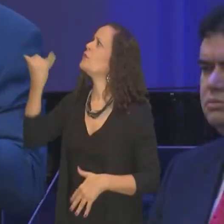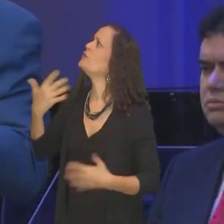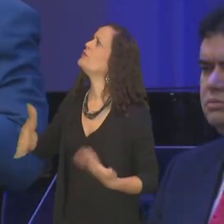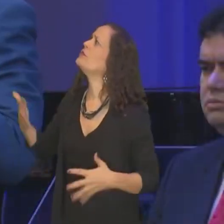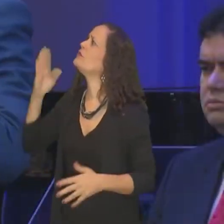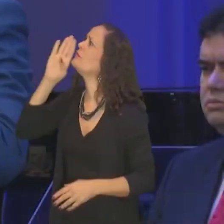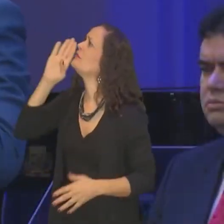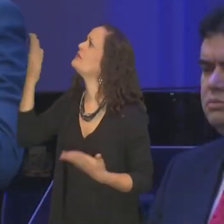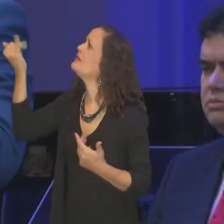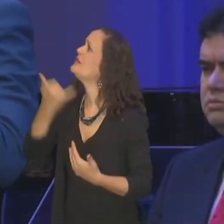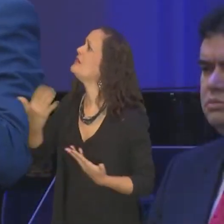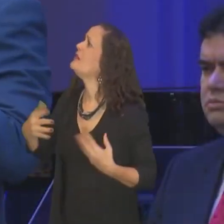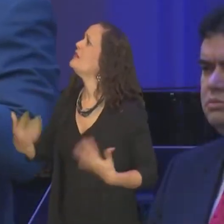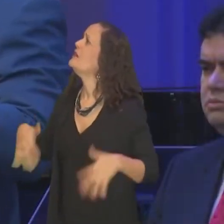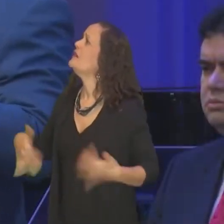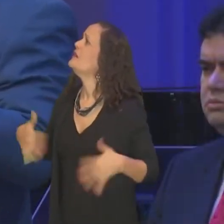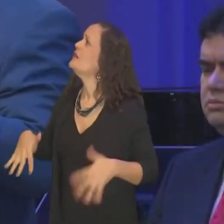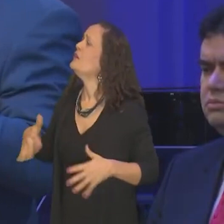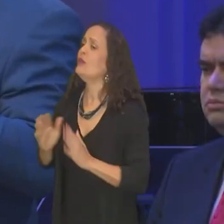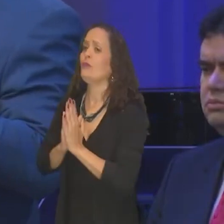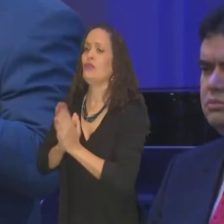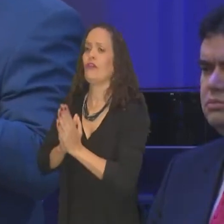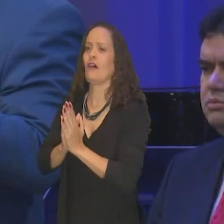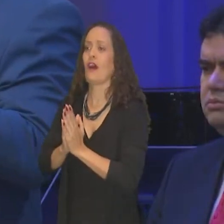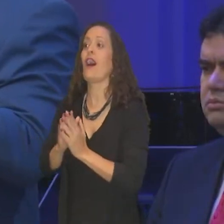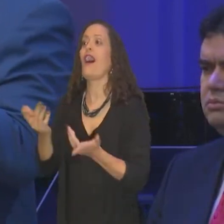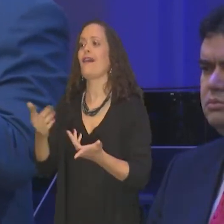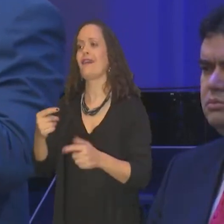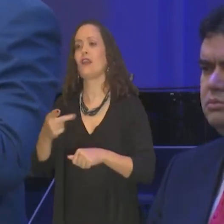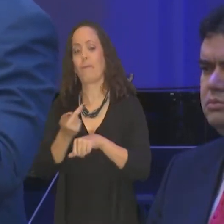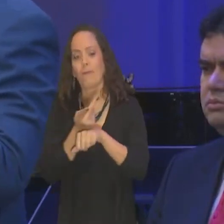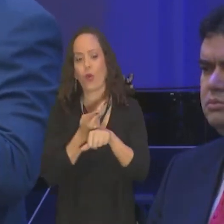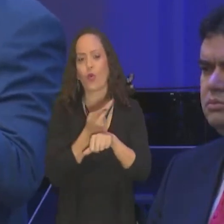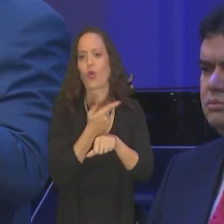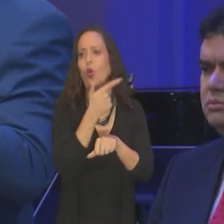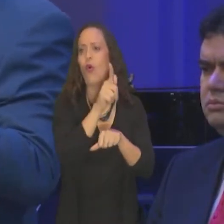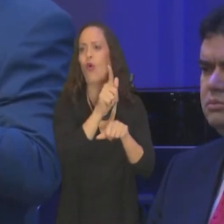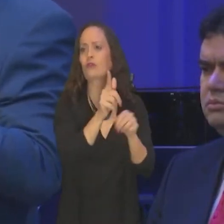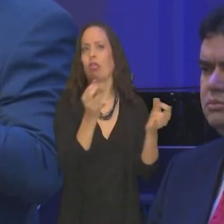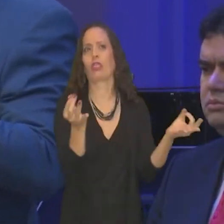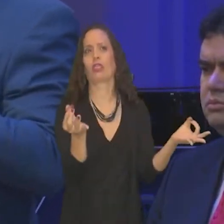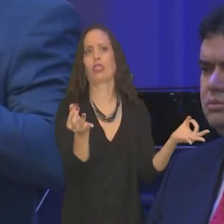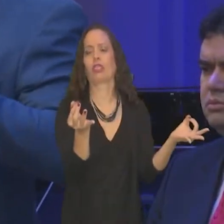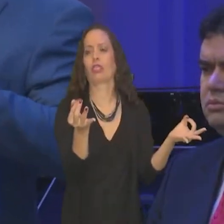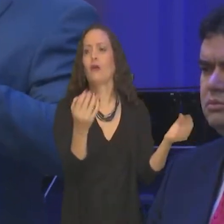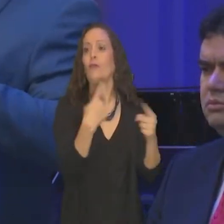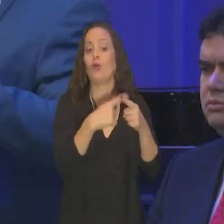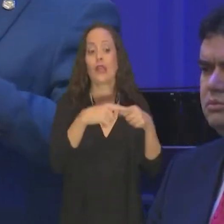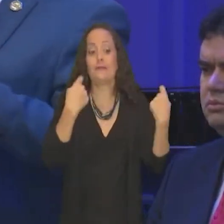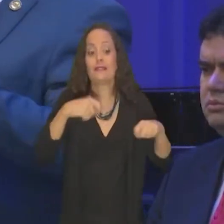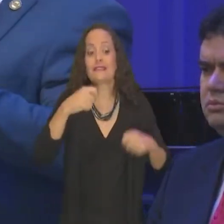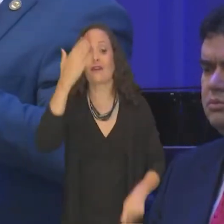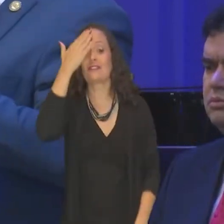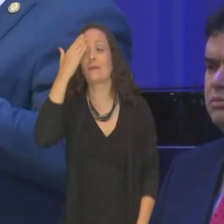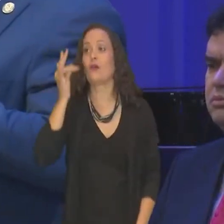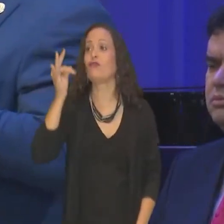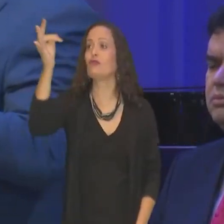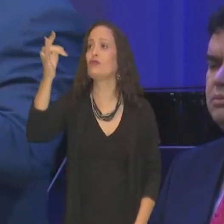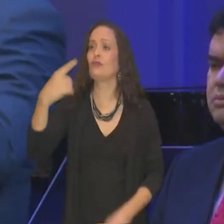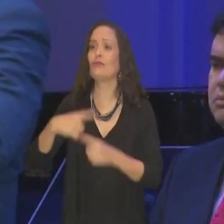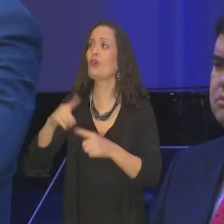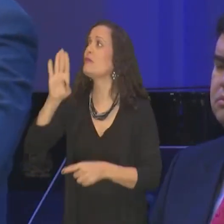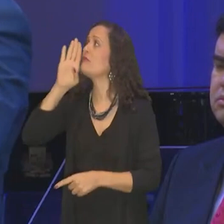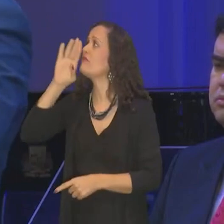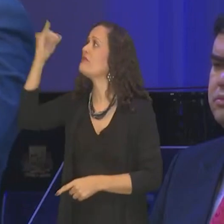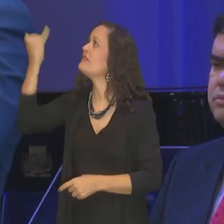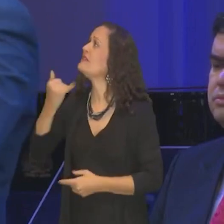foi procurar uma sessão espírita, a pitonisa da cidade de Endor, porque Deus já não falava mais com ele, e